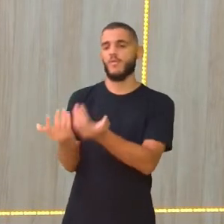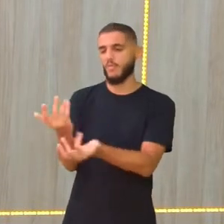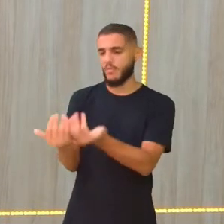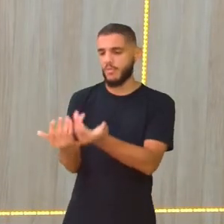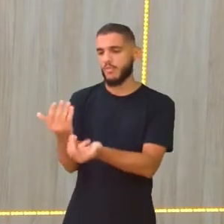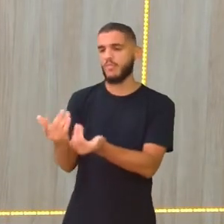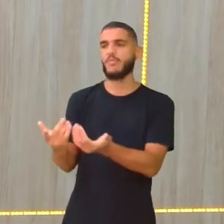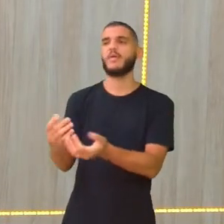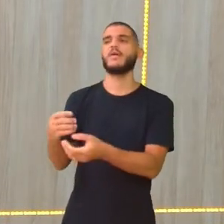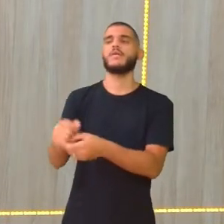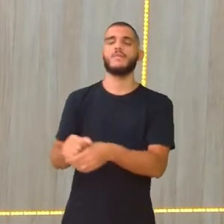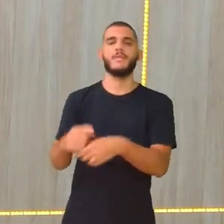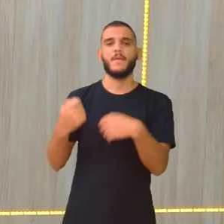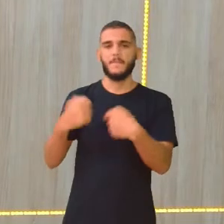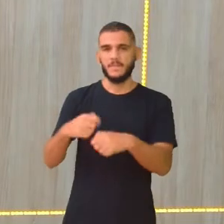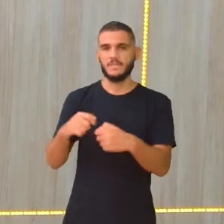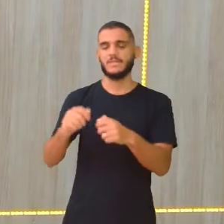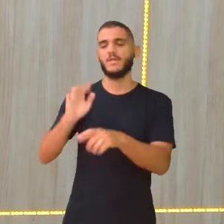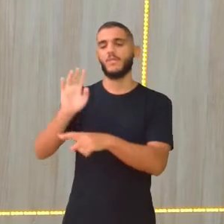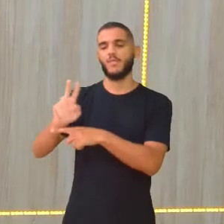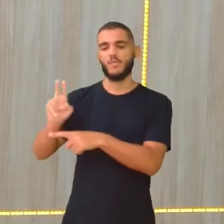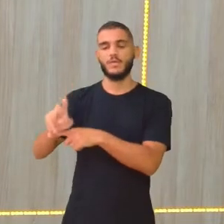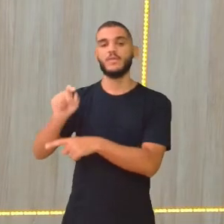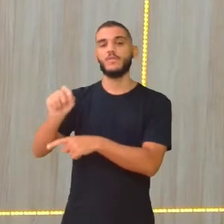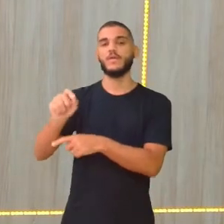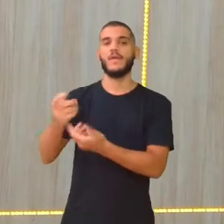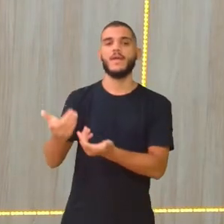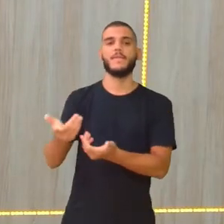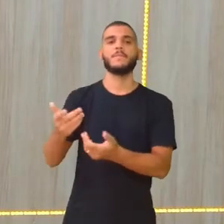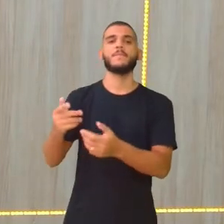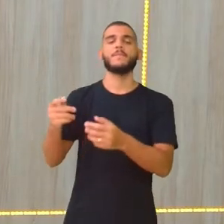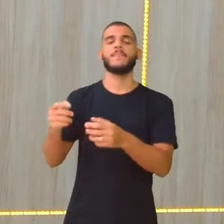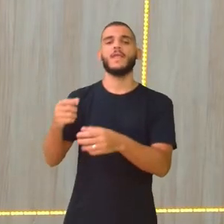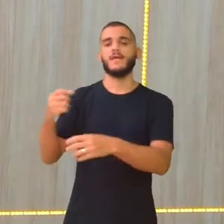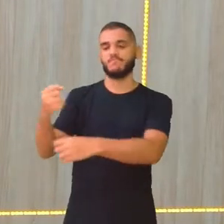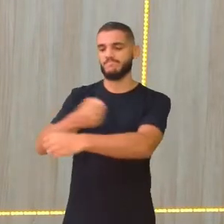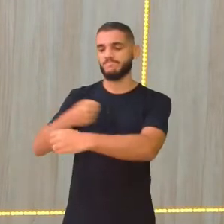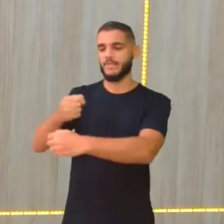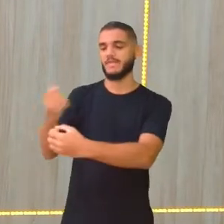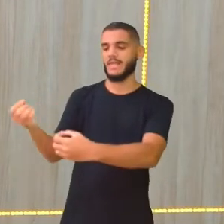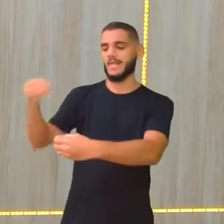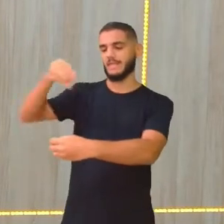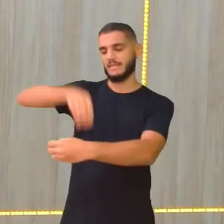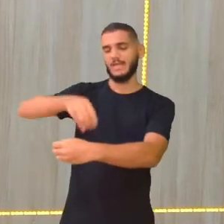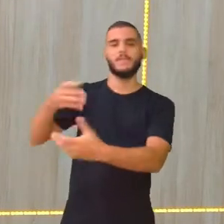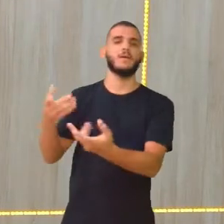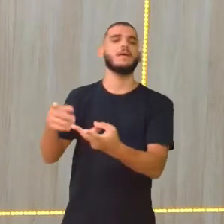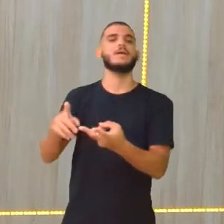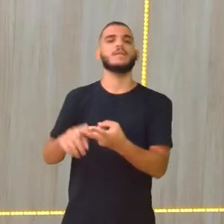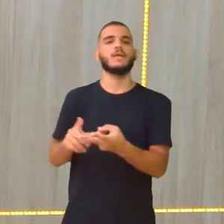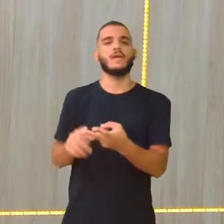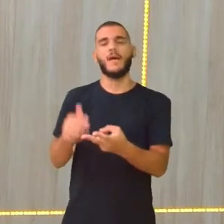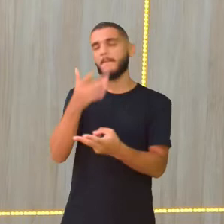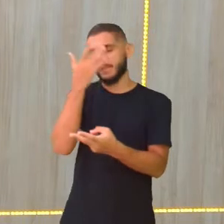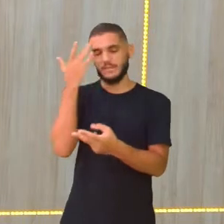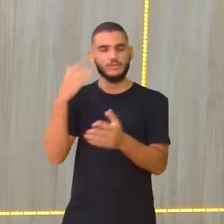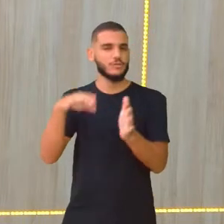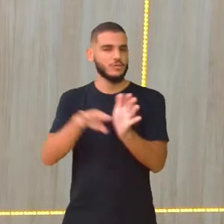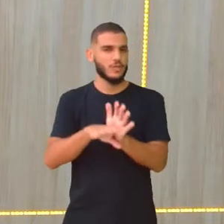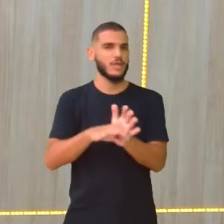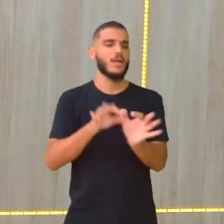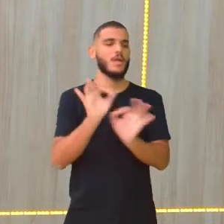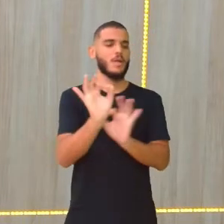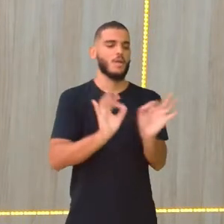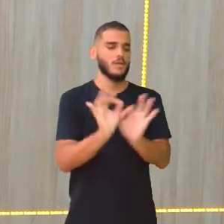muito cuidado de deixar a panela tampada, né? Se o prato está pronto e está esperando alguém que chegue, que a gente possa cobrir, porque